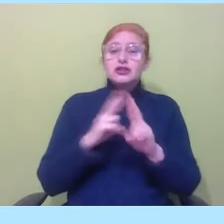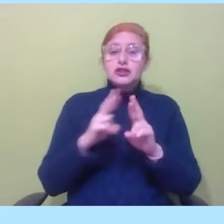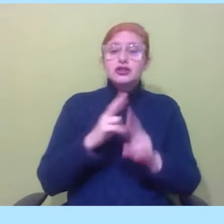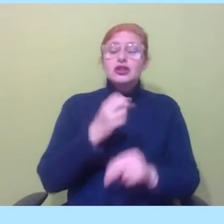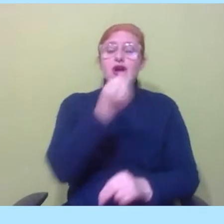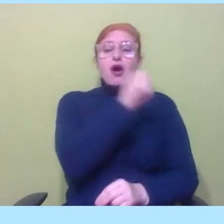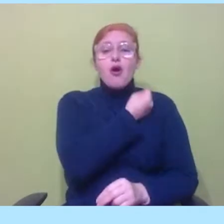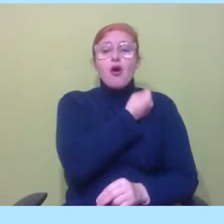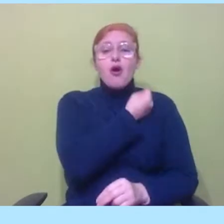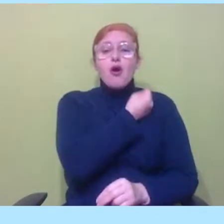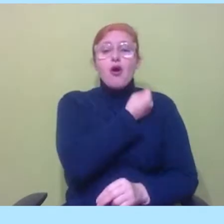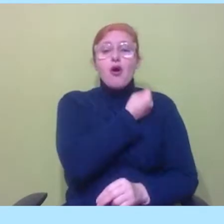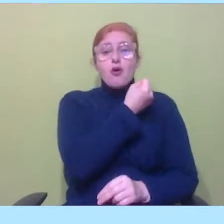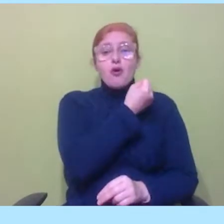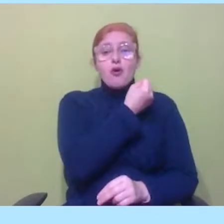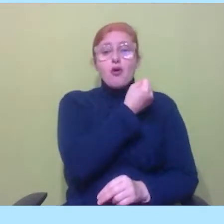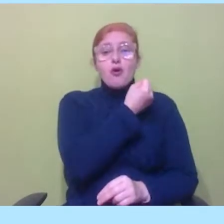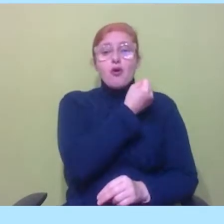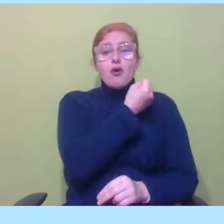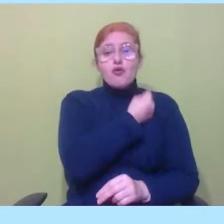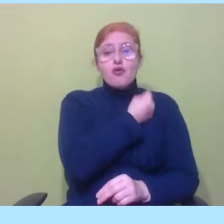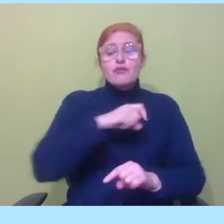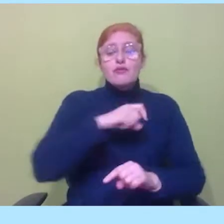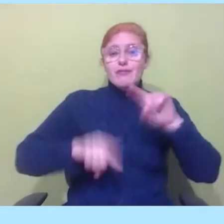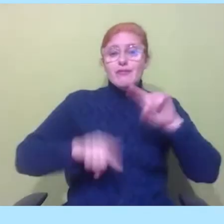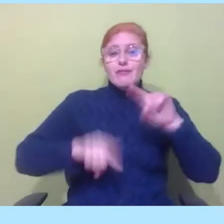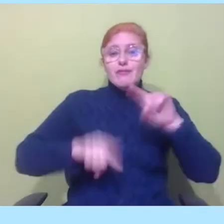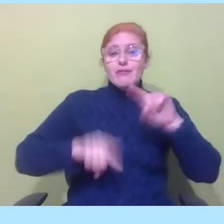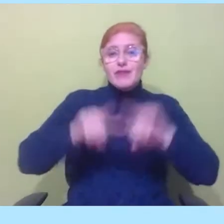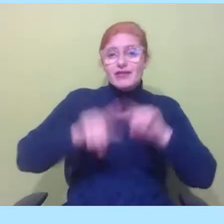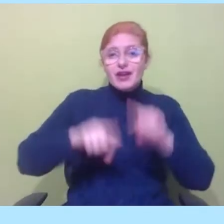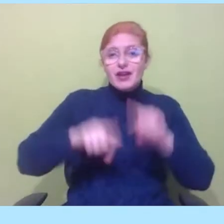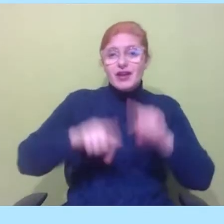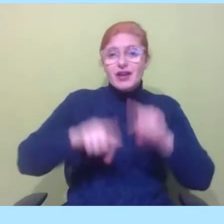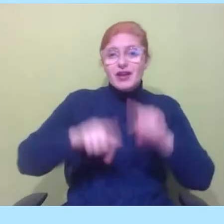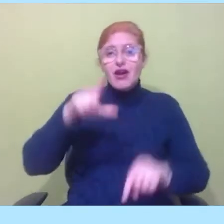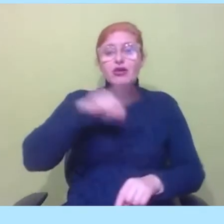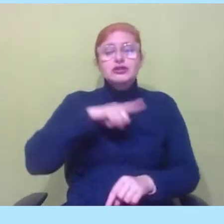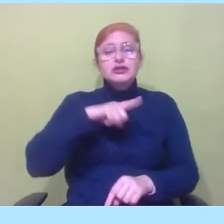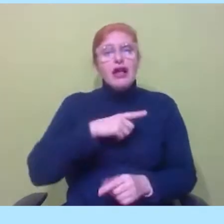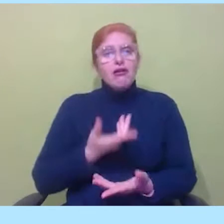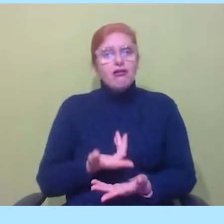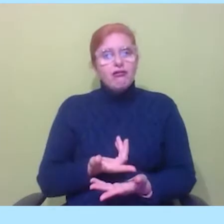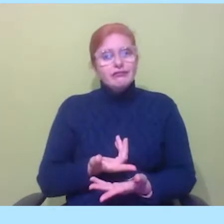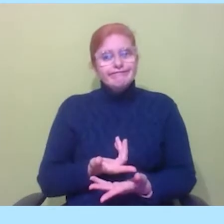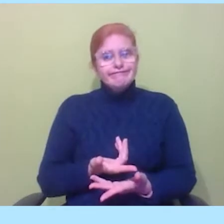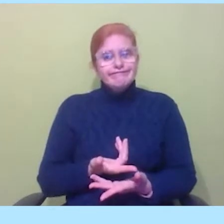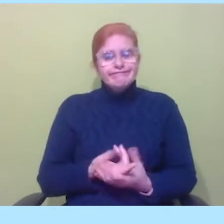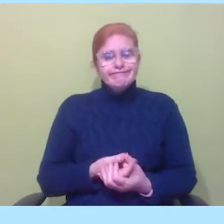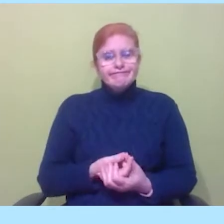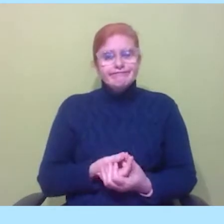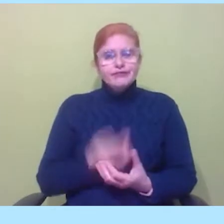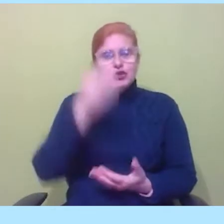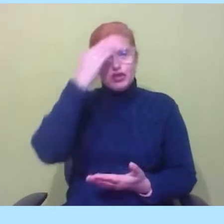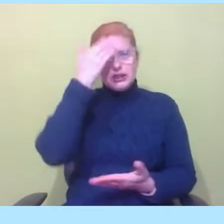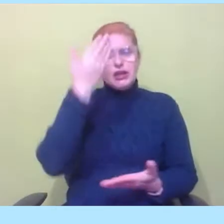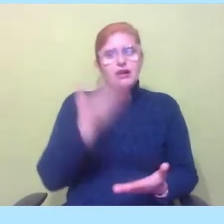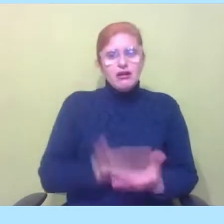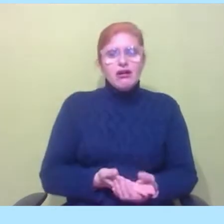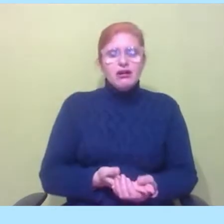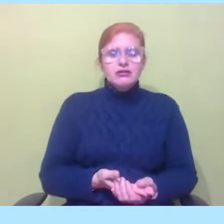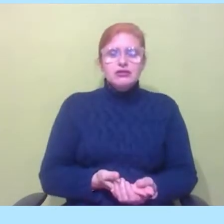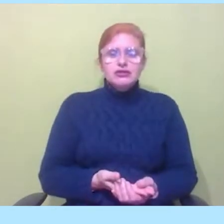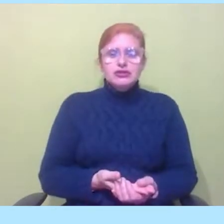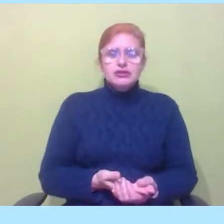você possui, né? E eu acredito que a resposta para nós, dentro